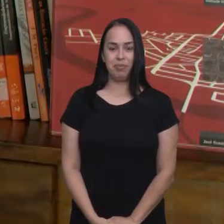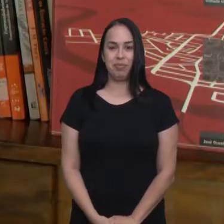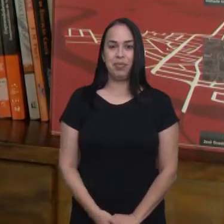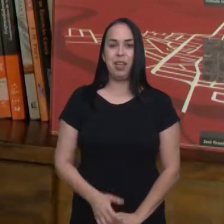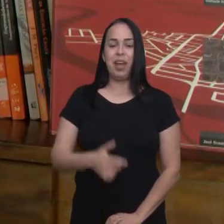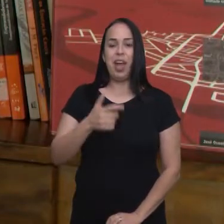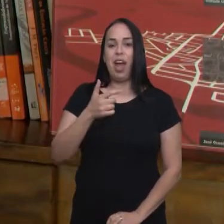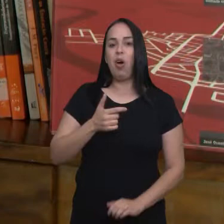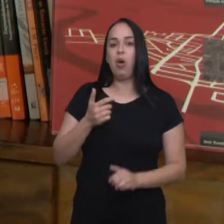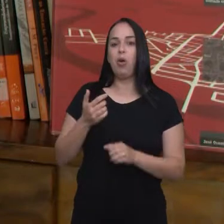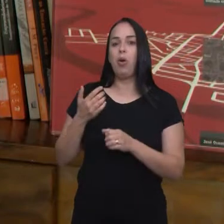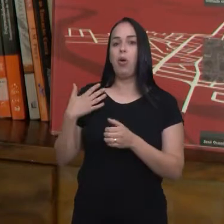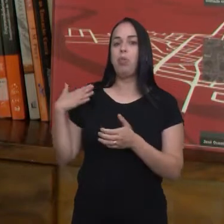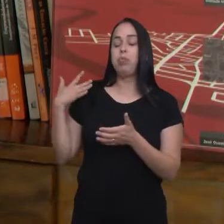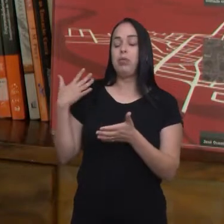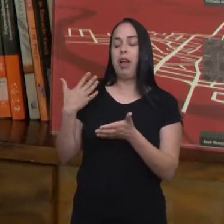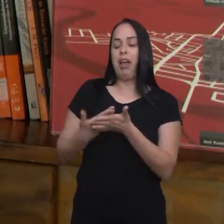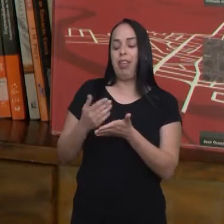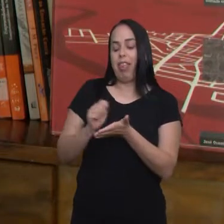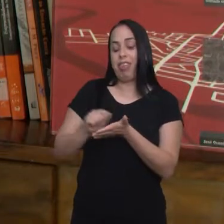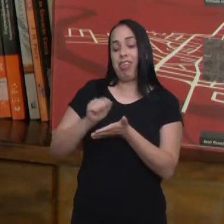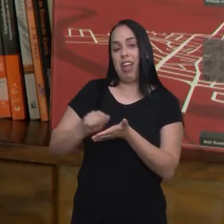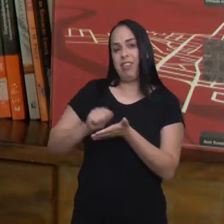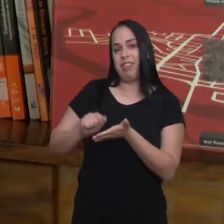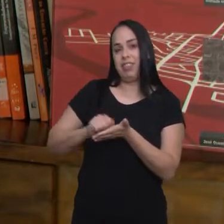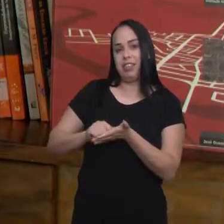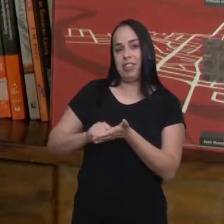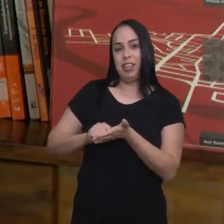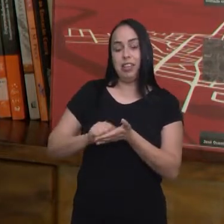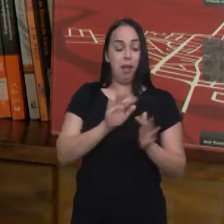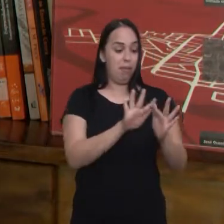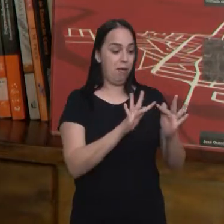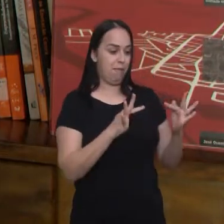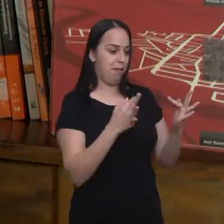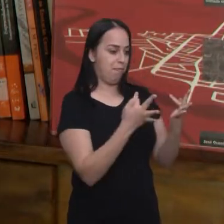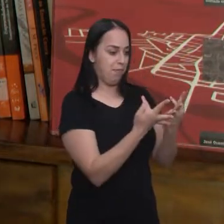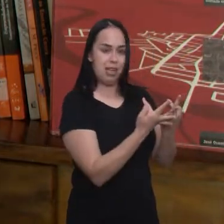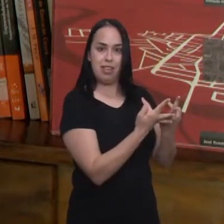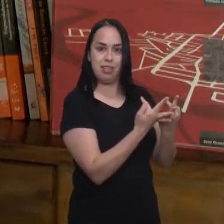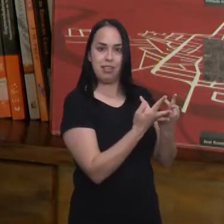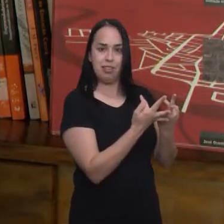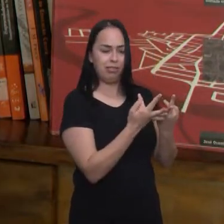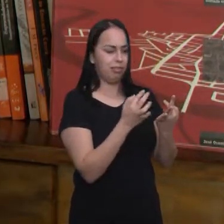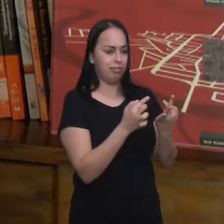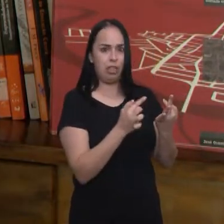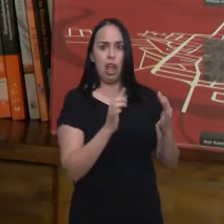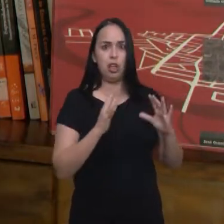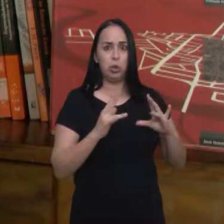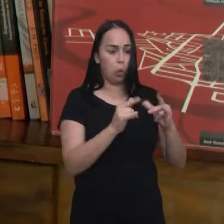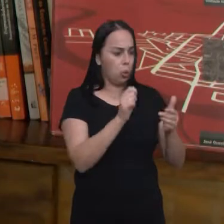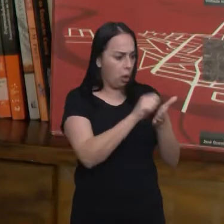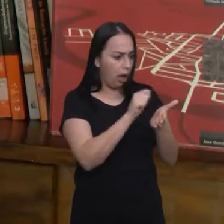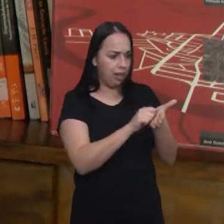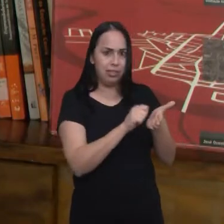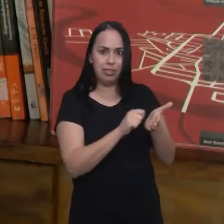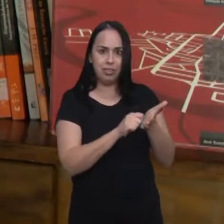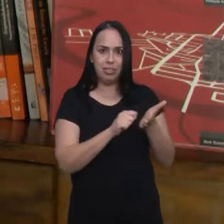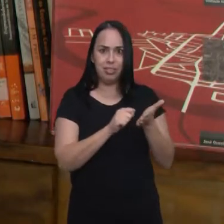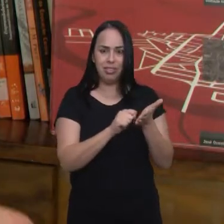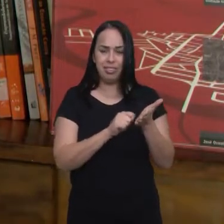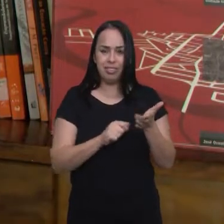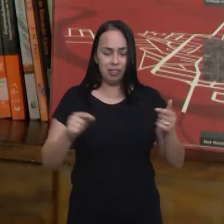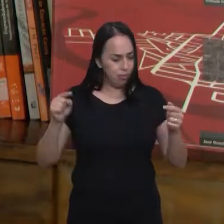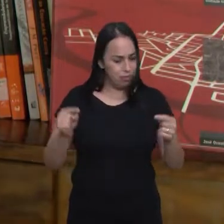Eu comecei a escrever sobre Santana quando eu comecei a escrever sobre a minha família, mas tudo que eu escrevia sobre a minha